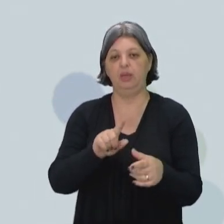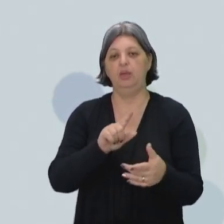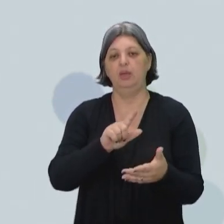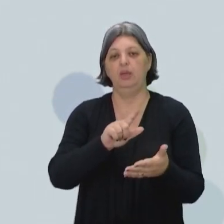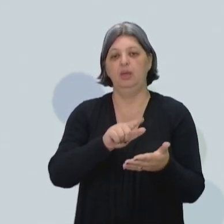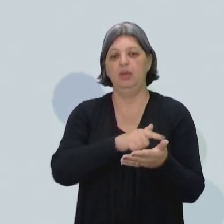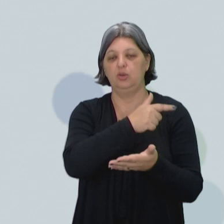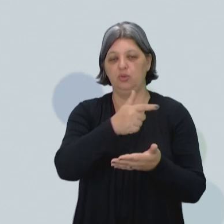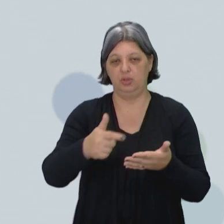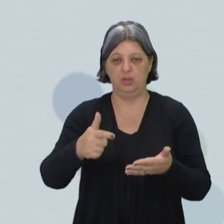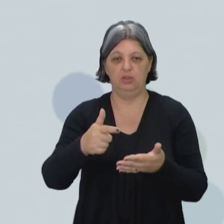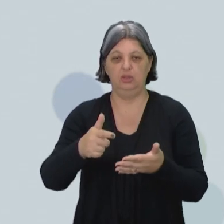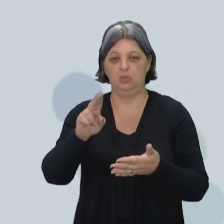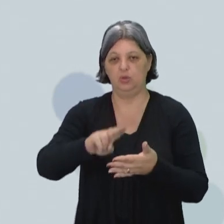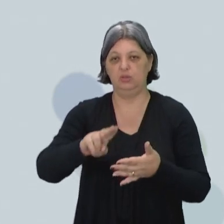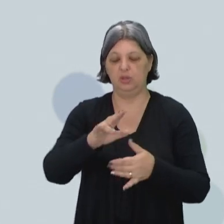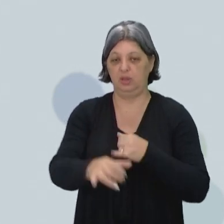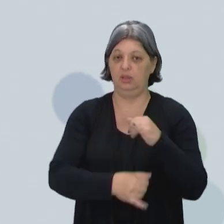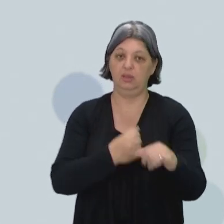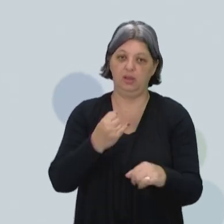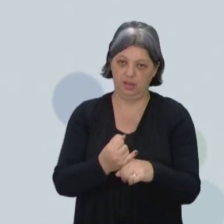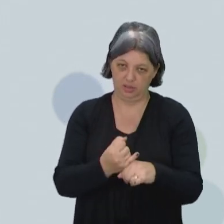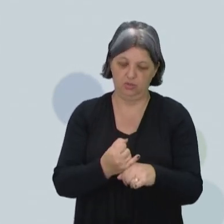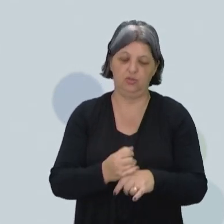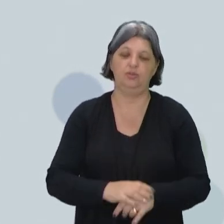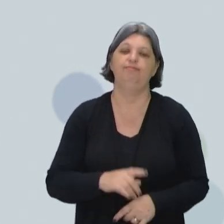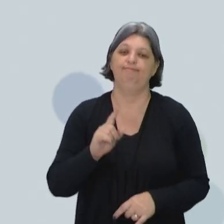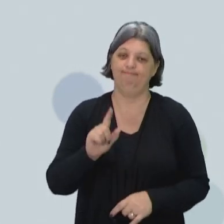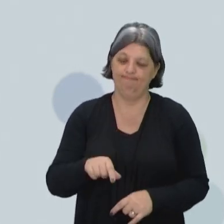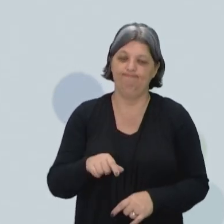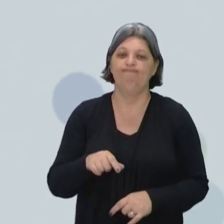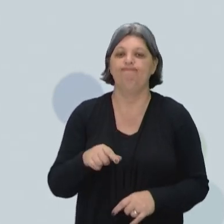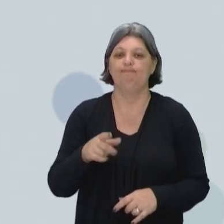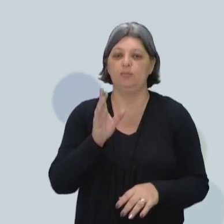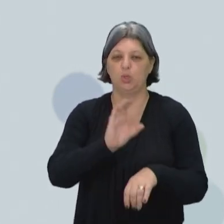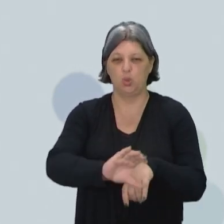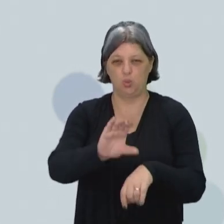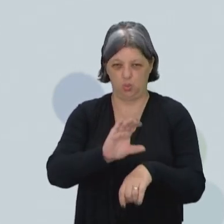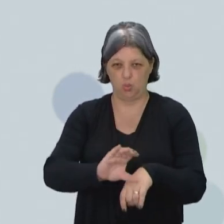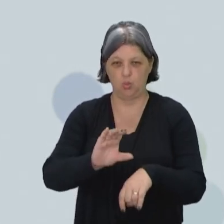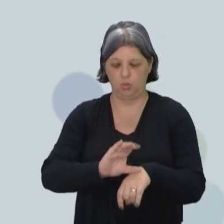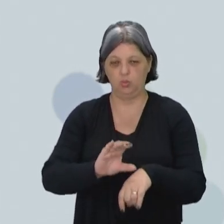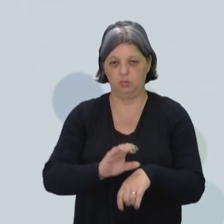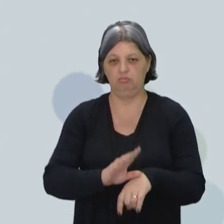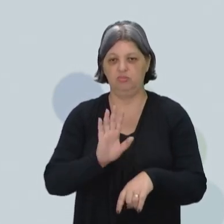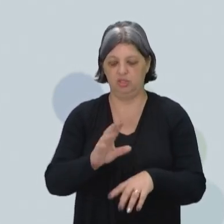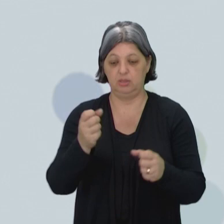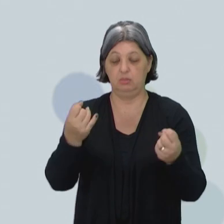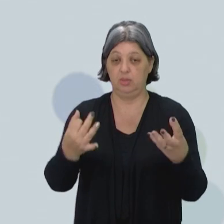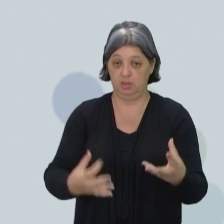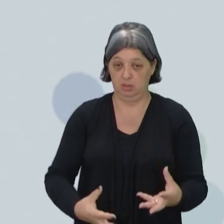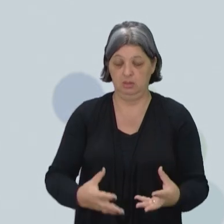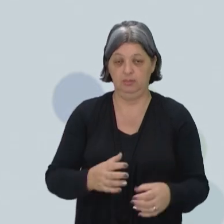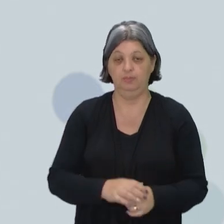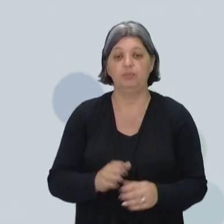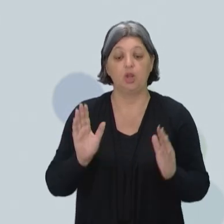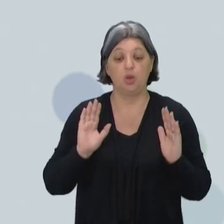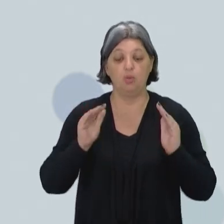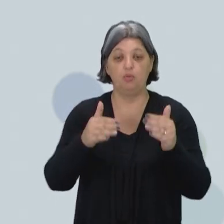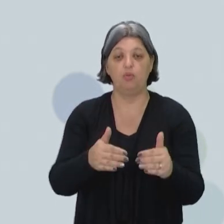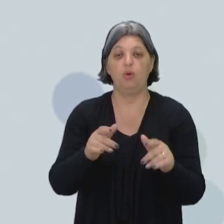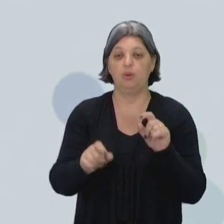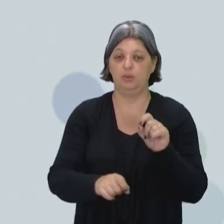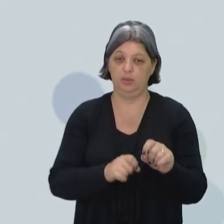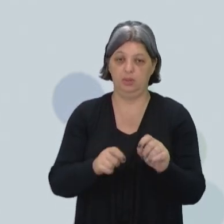tem pautado de forma muito intensa nesse curso, já que o foco do curso é trabalhar com